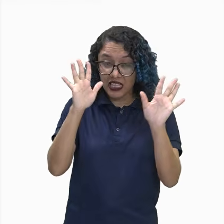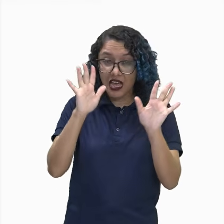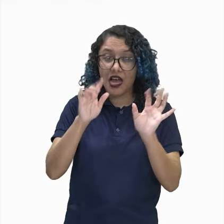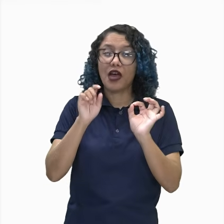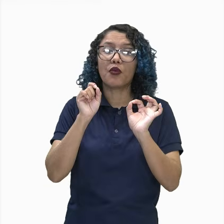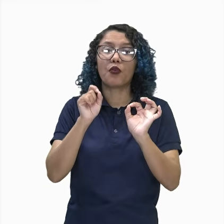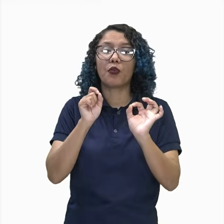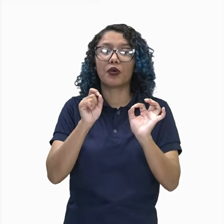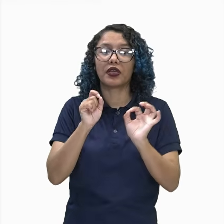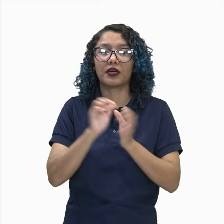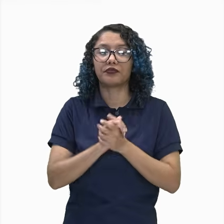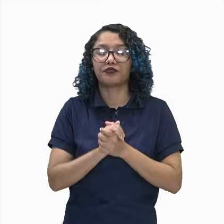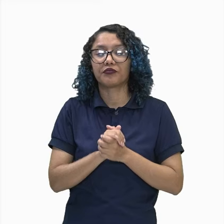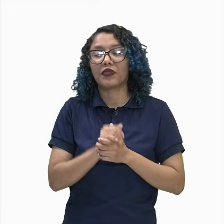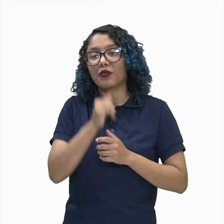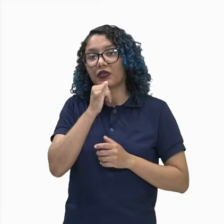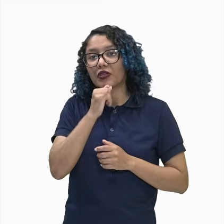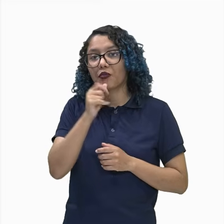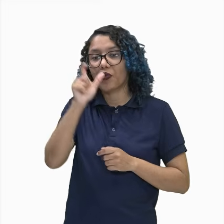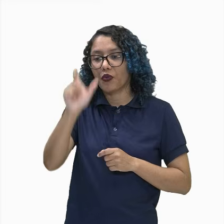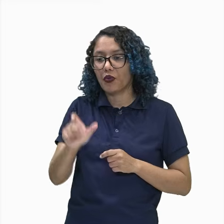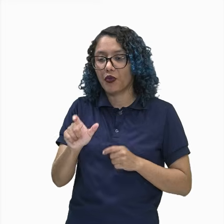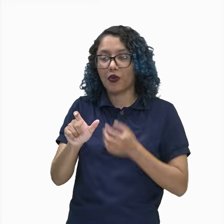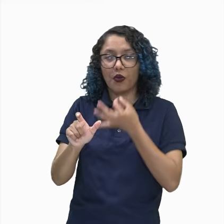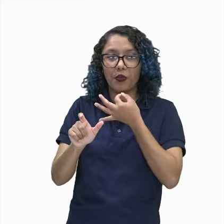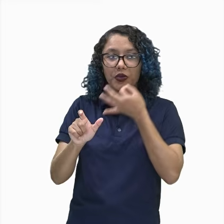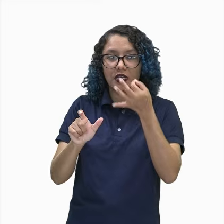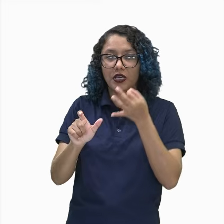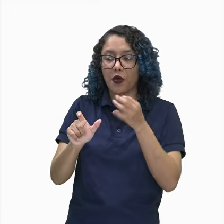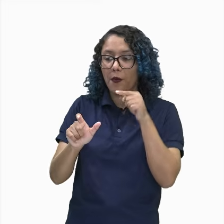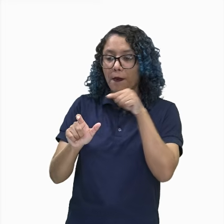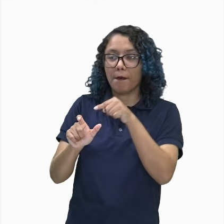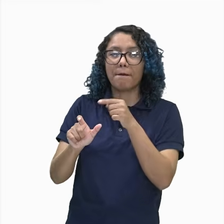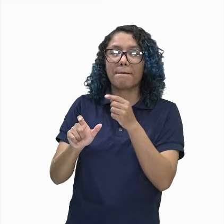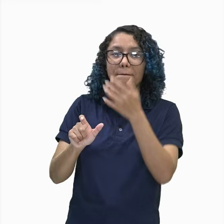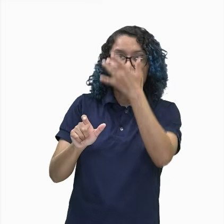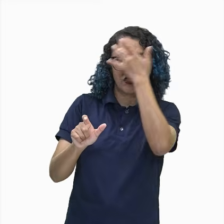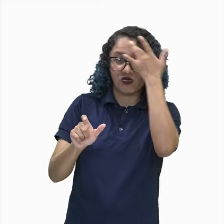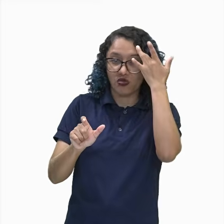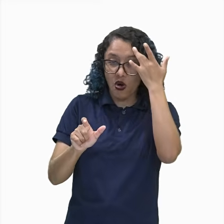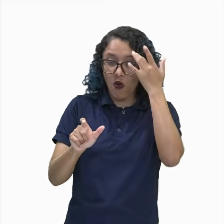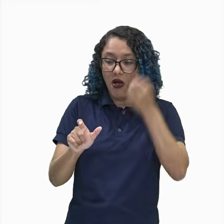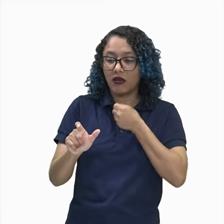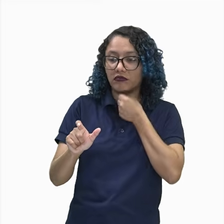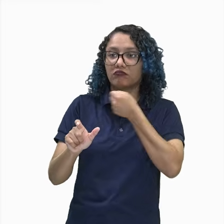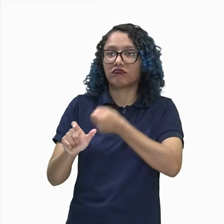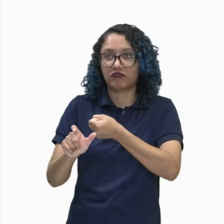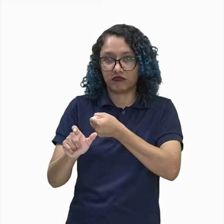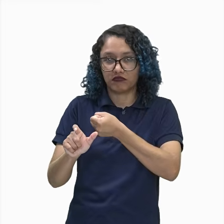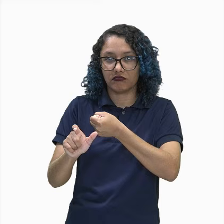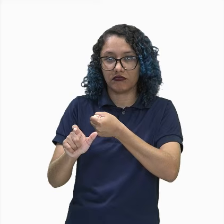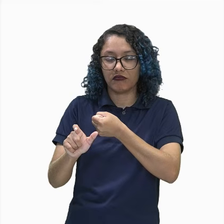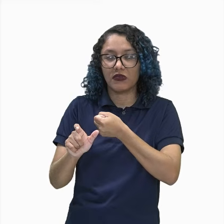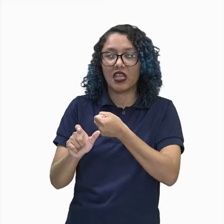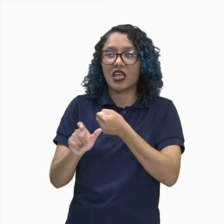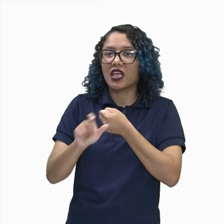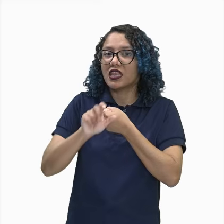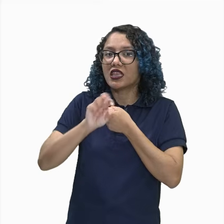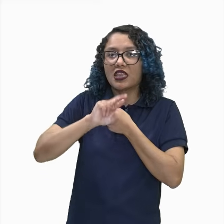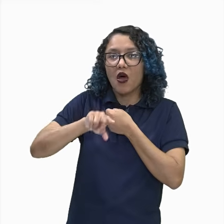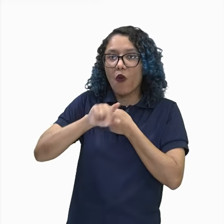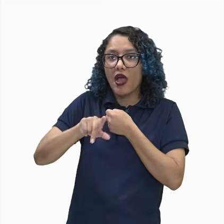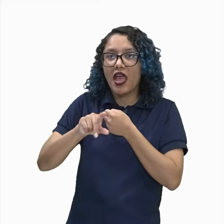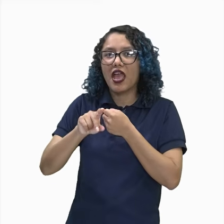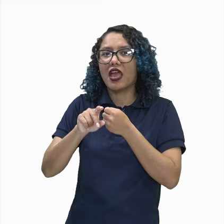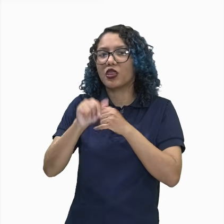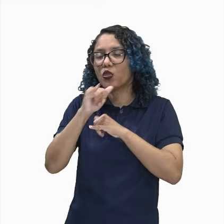alguém que foi entrevistado e não necessariamente aquela opinião é uma notícia, é uma informação.